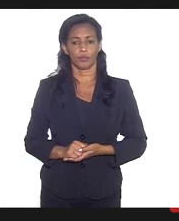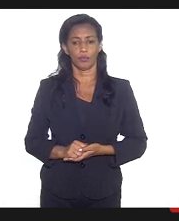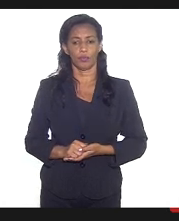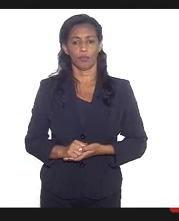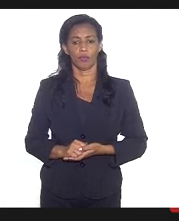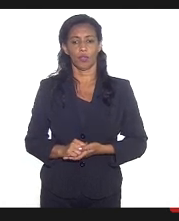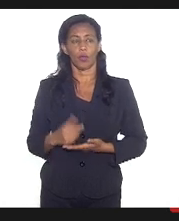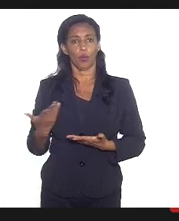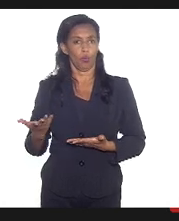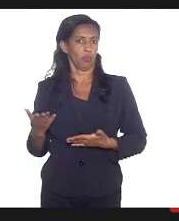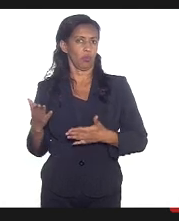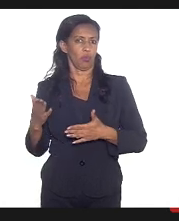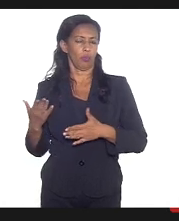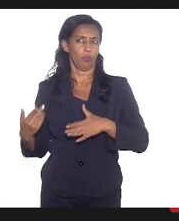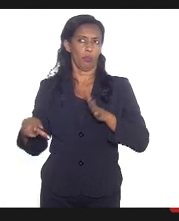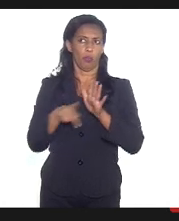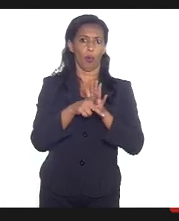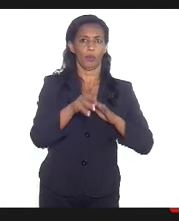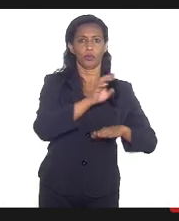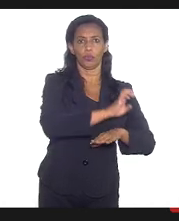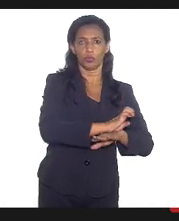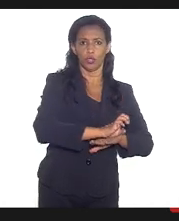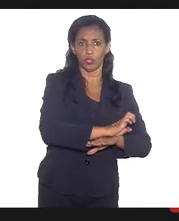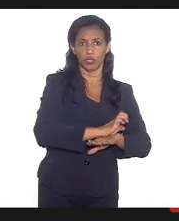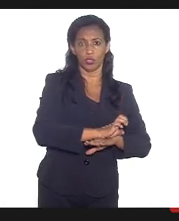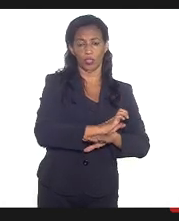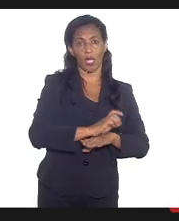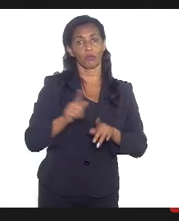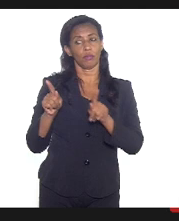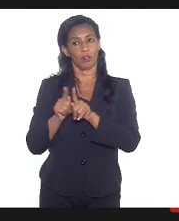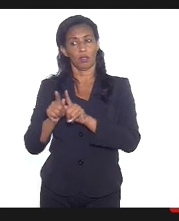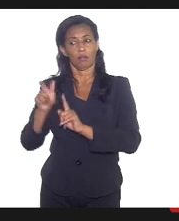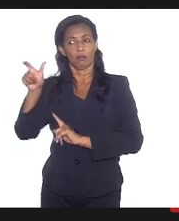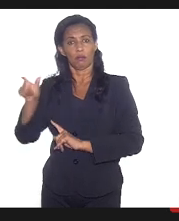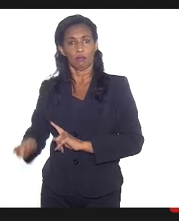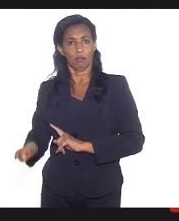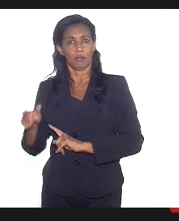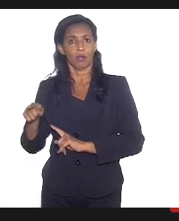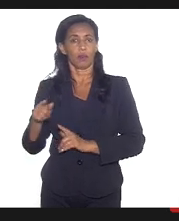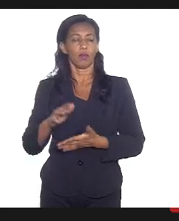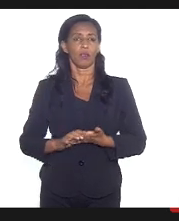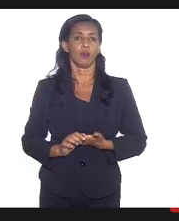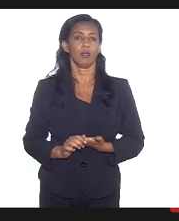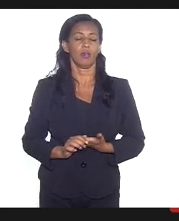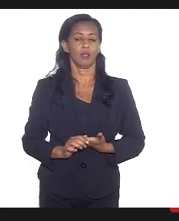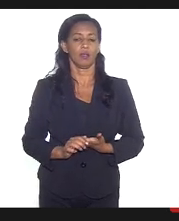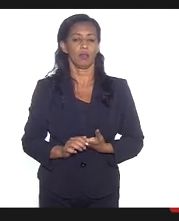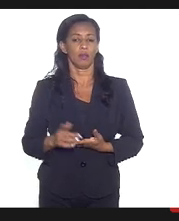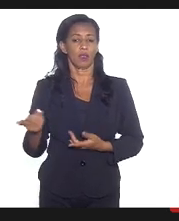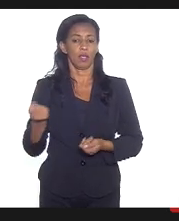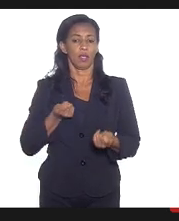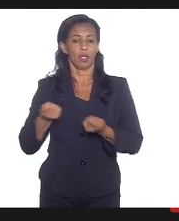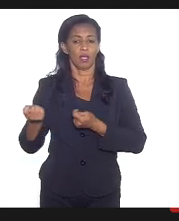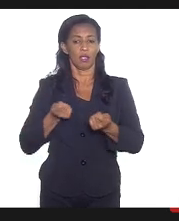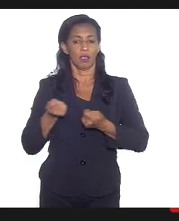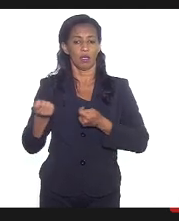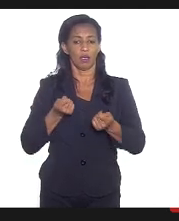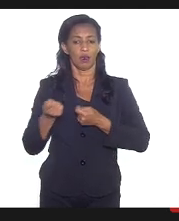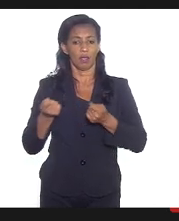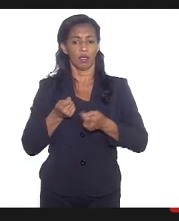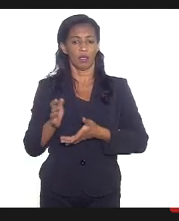concessões mútuas, tanto por parte do Estado como por parte do contribuinte, e que observaria se a situação econômica do sujeito